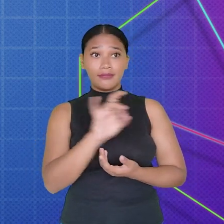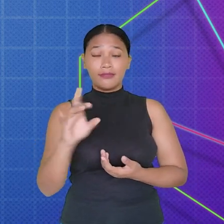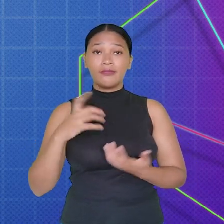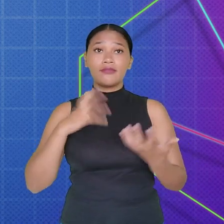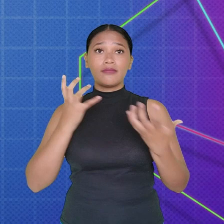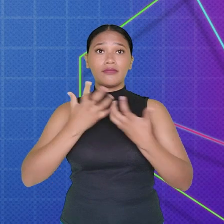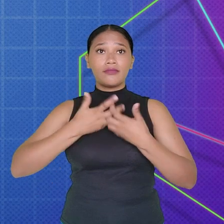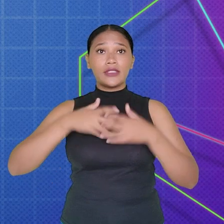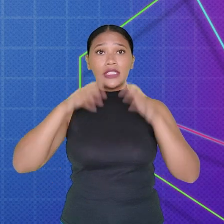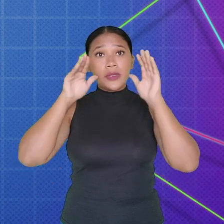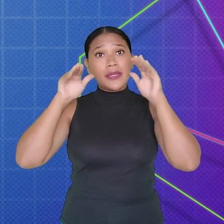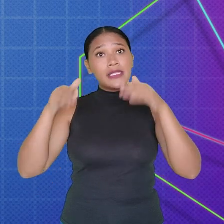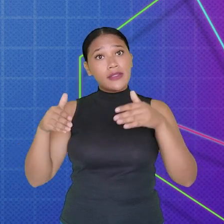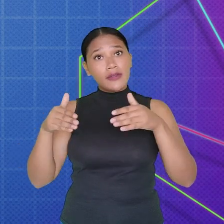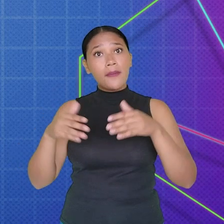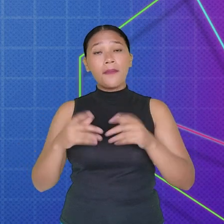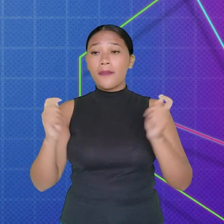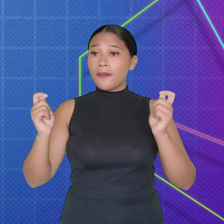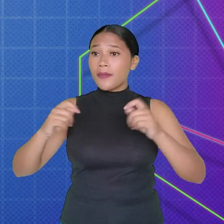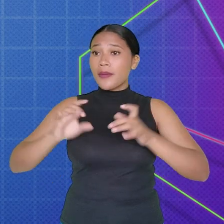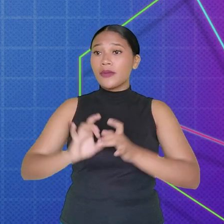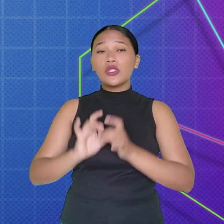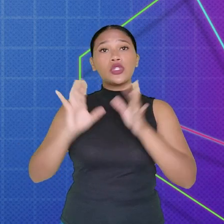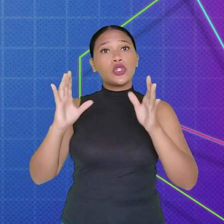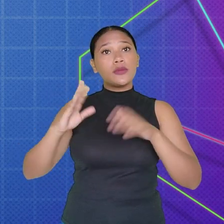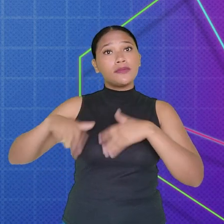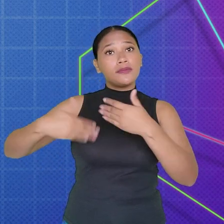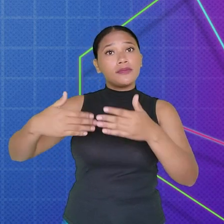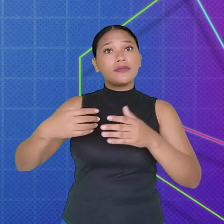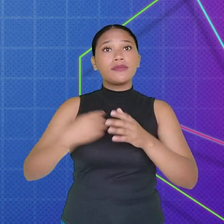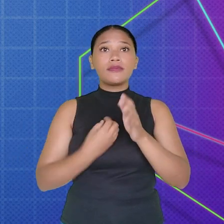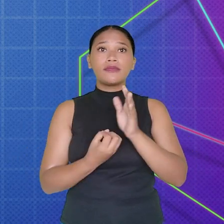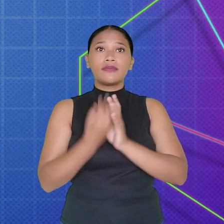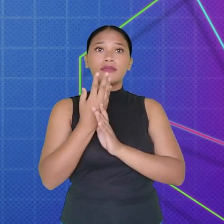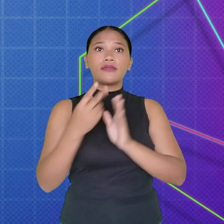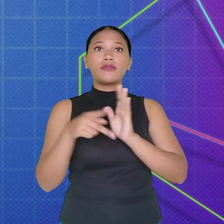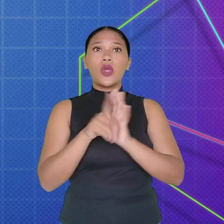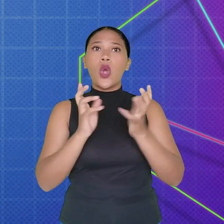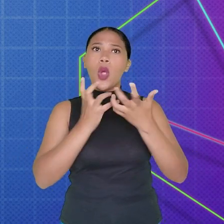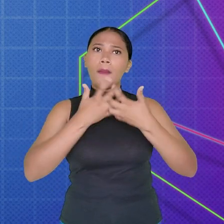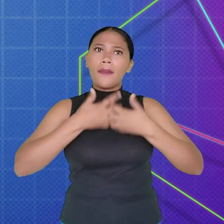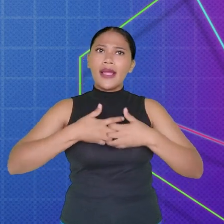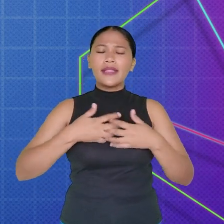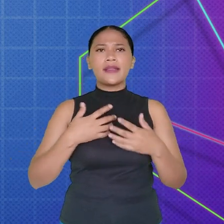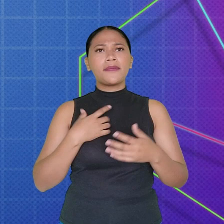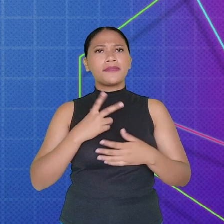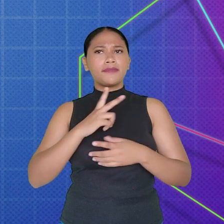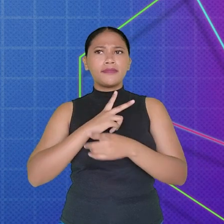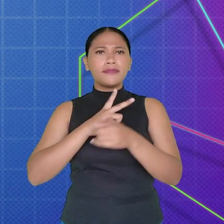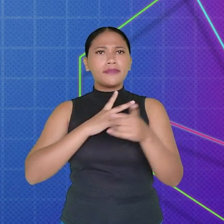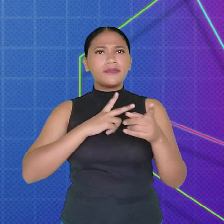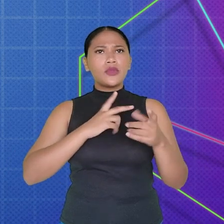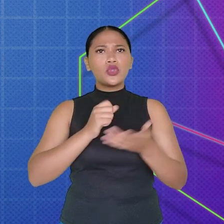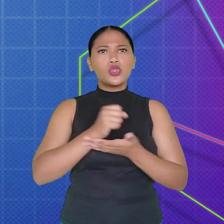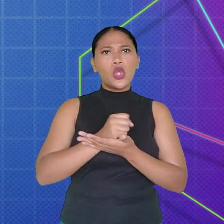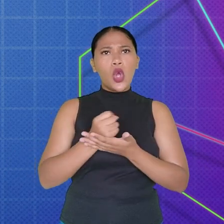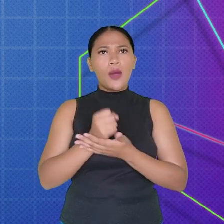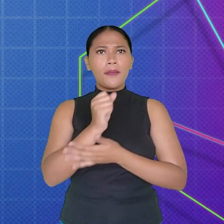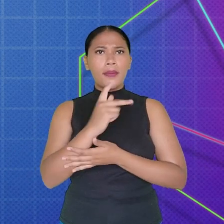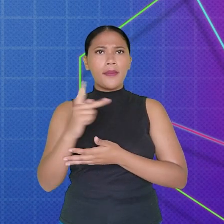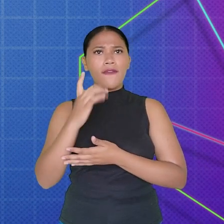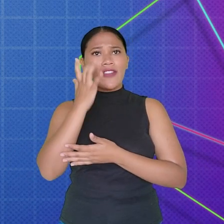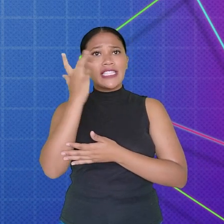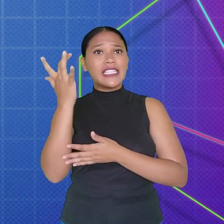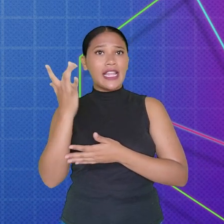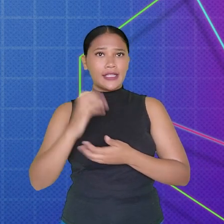uma funcionalidade específica, permitindo que os desenvolvedores criem comportamentos complexos e personalizados em seus jogos e aplicativos